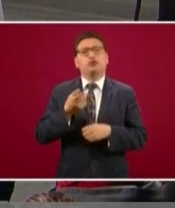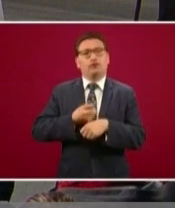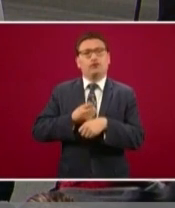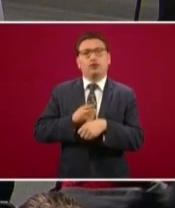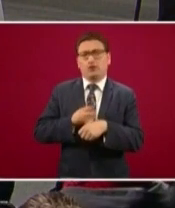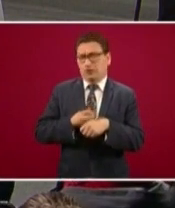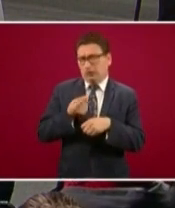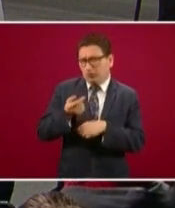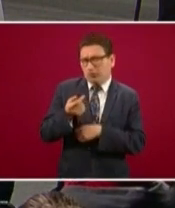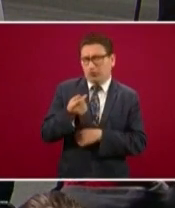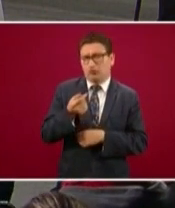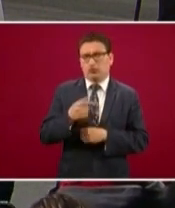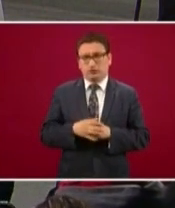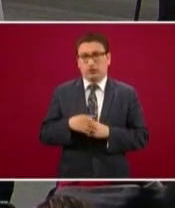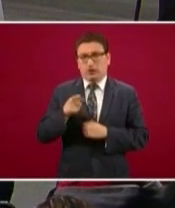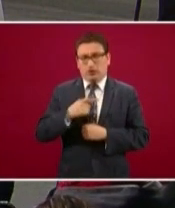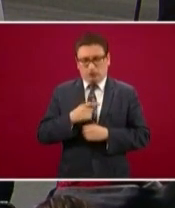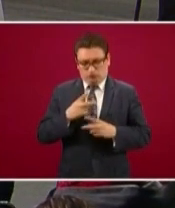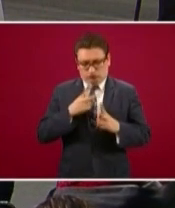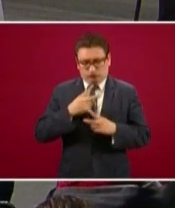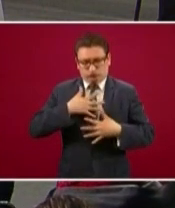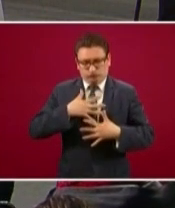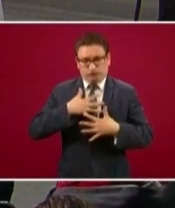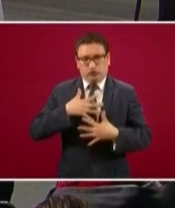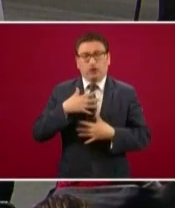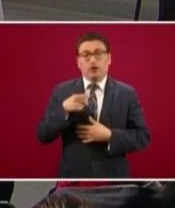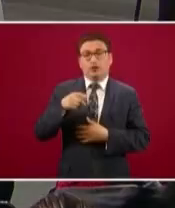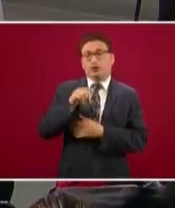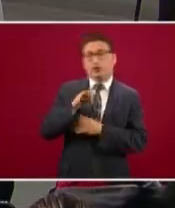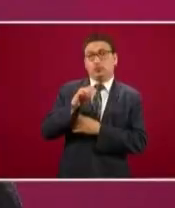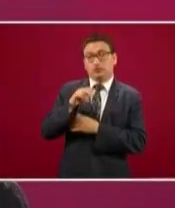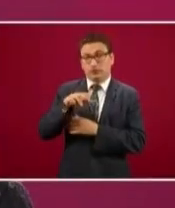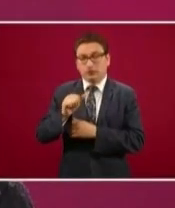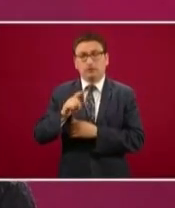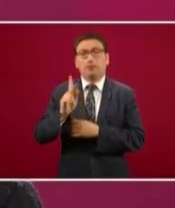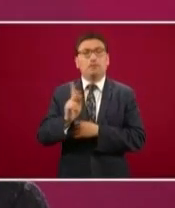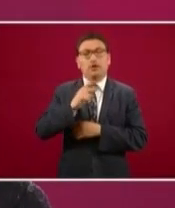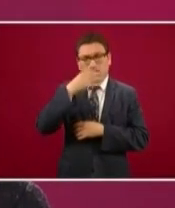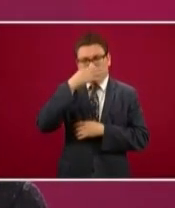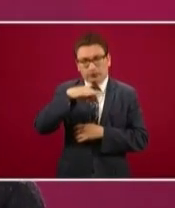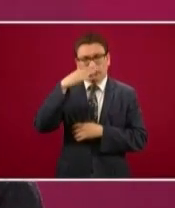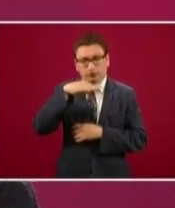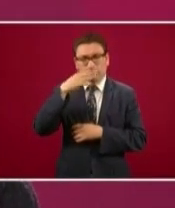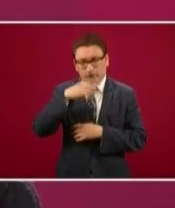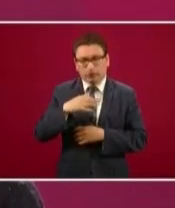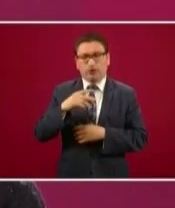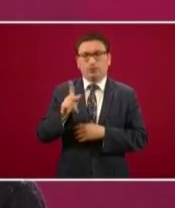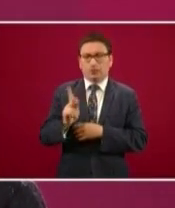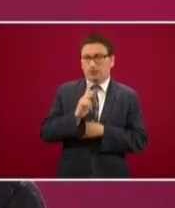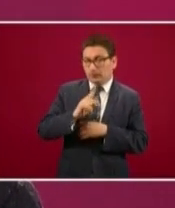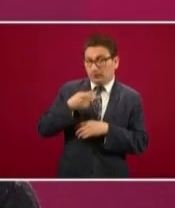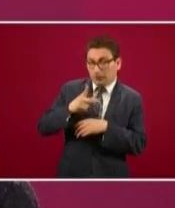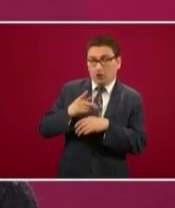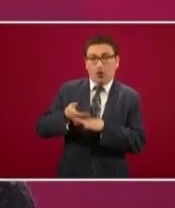doença leve no que se refere a não ter pneumonia ele tem sintomas parecidos com uma gripe indistinguíveis de uma gripe não tinha